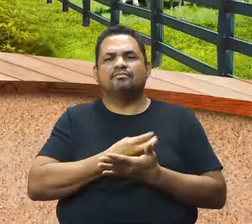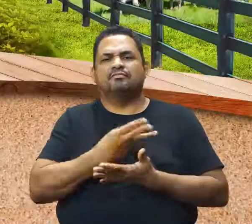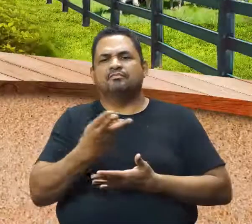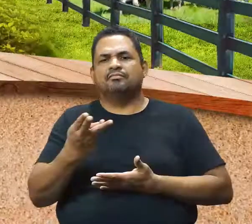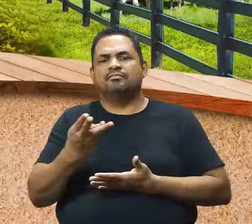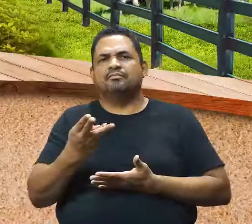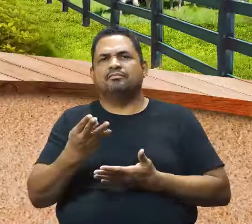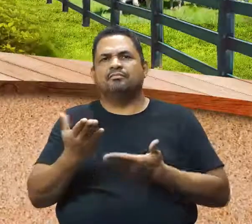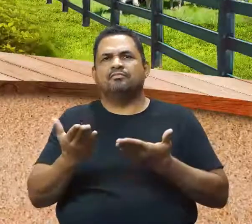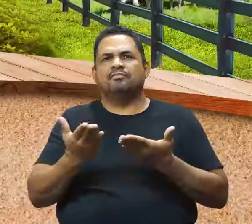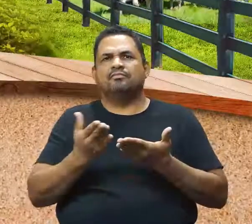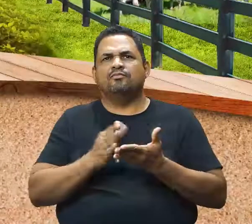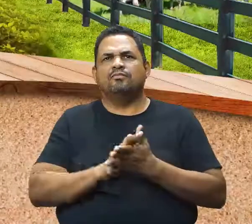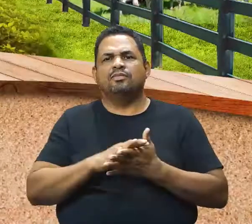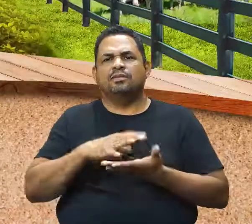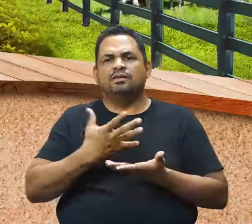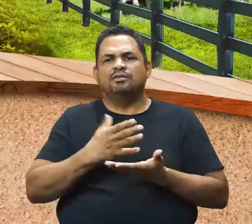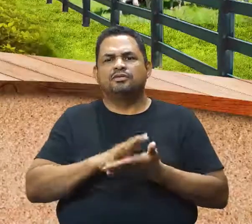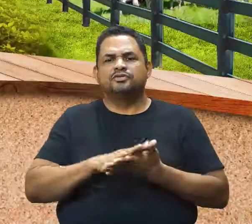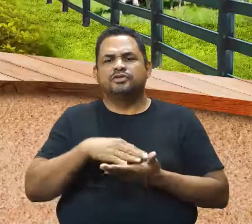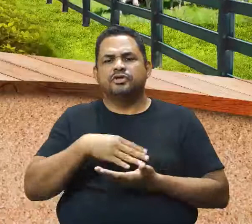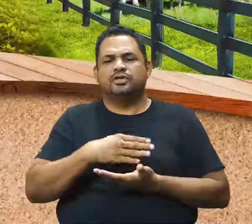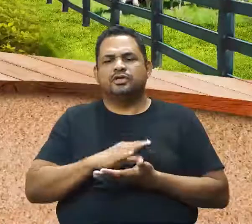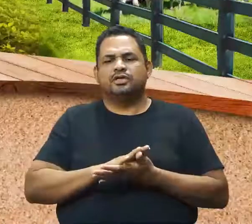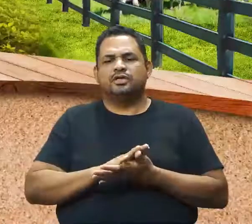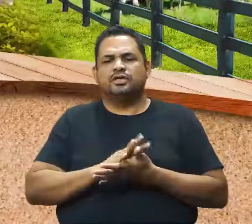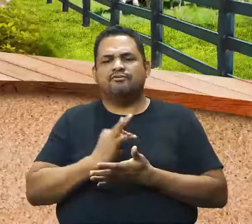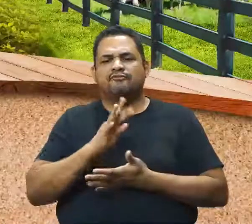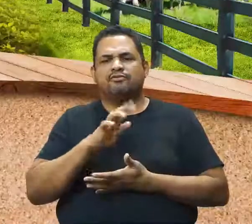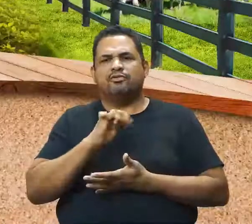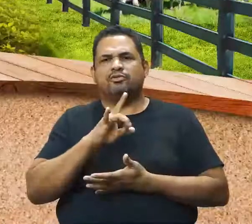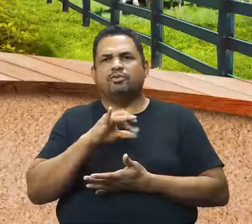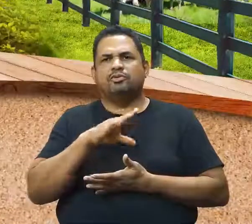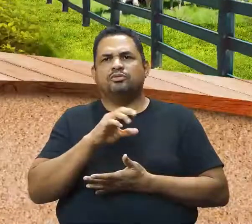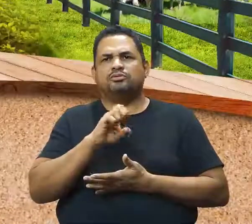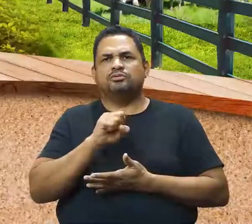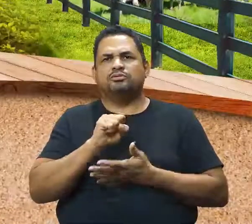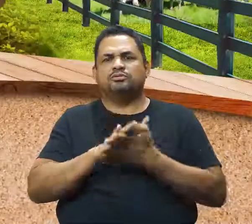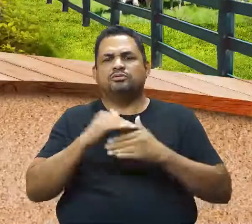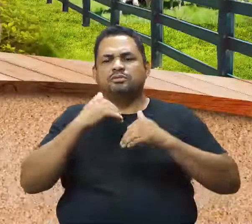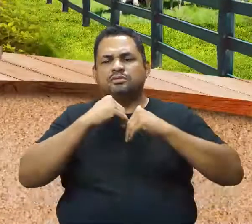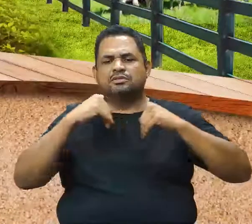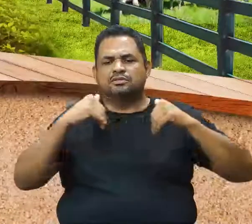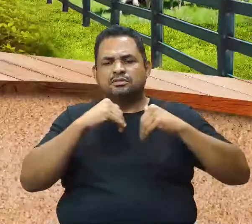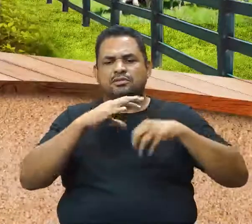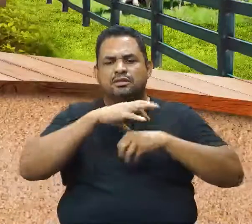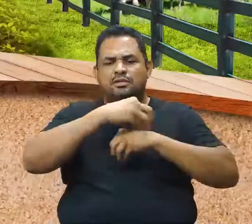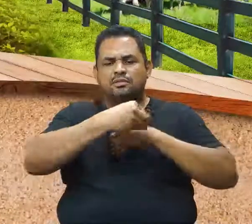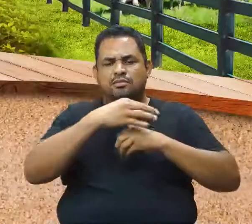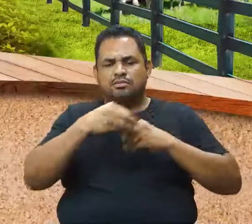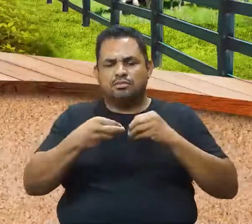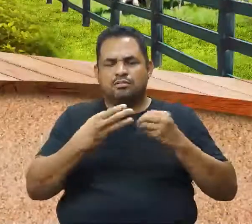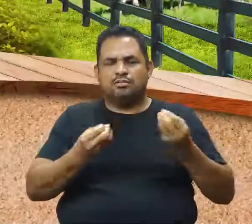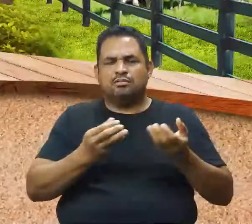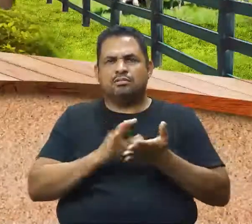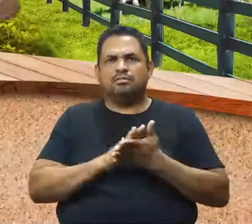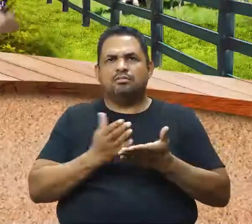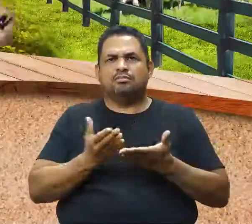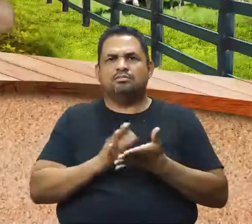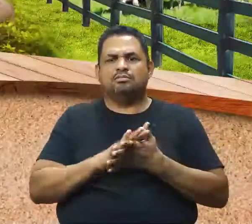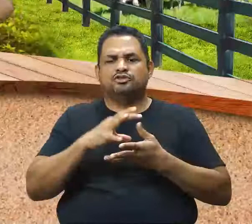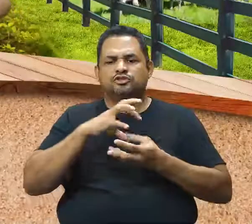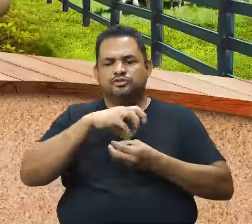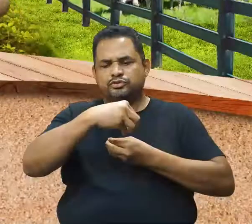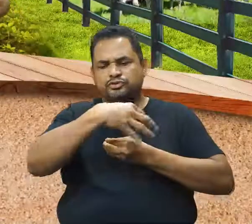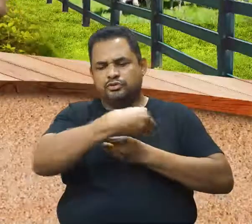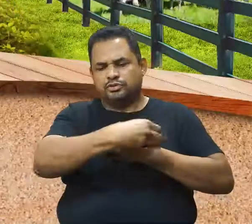né, de frutose. E aí você separa, faz a polpa, somente a despolpa